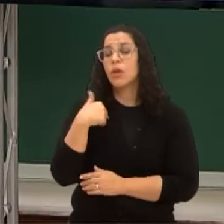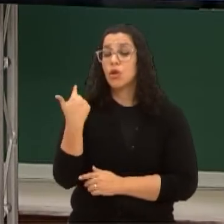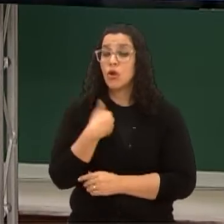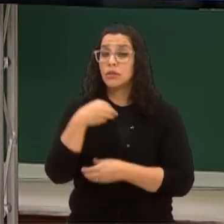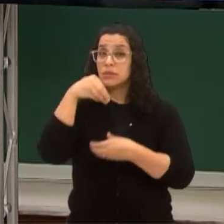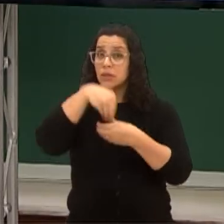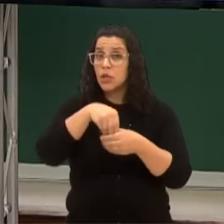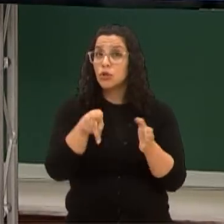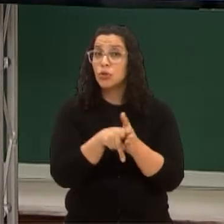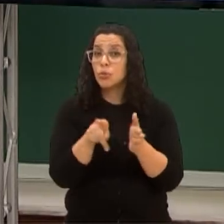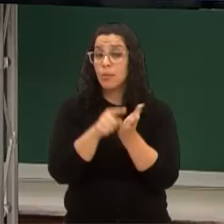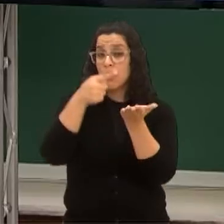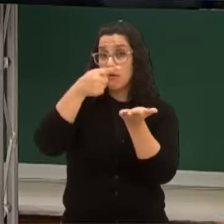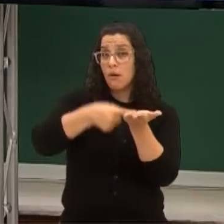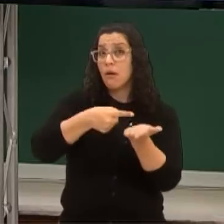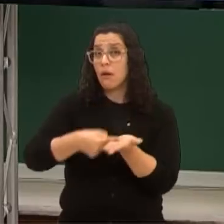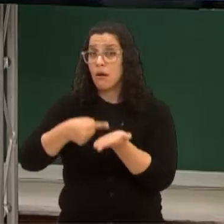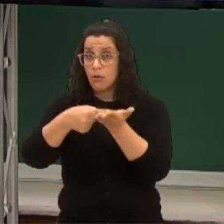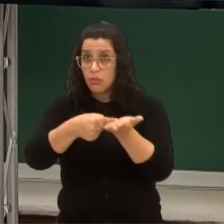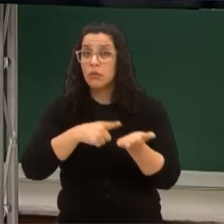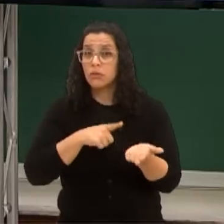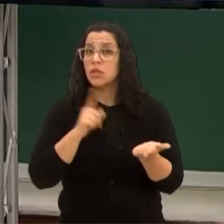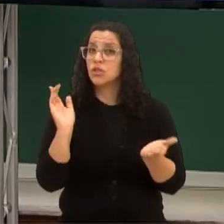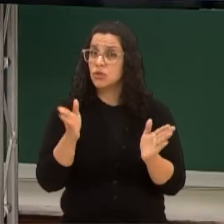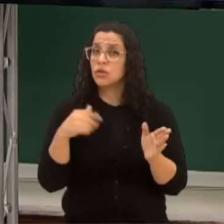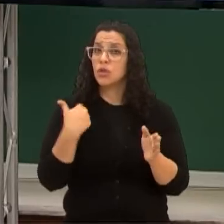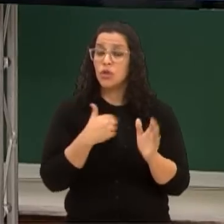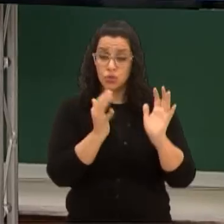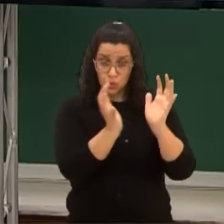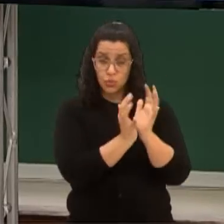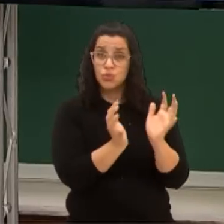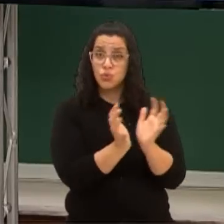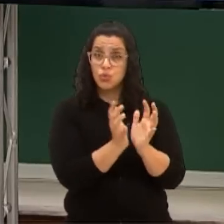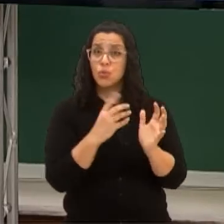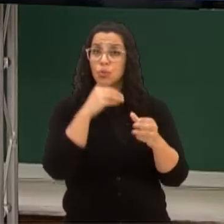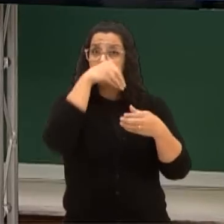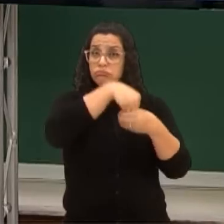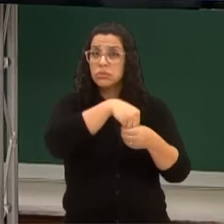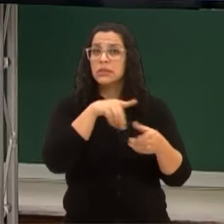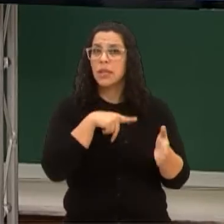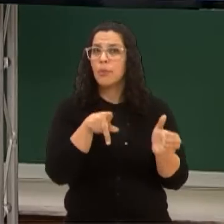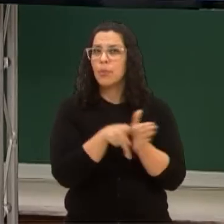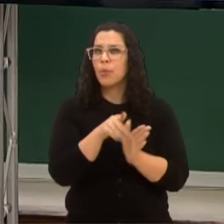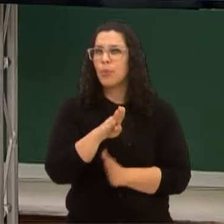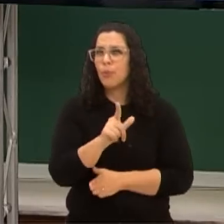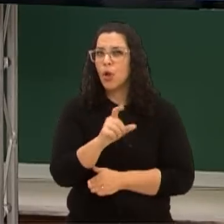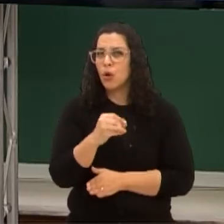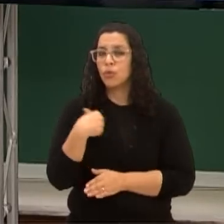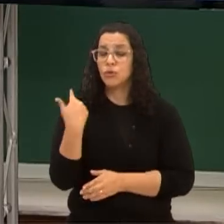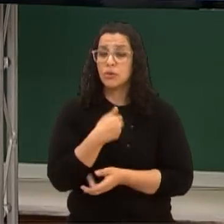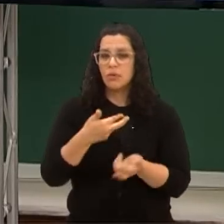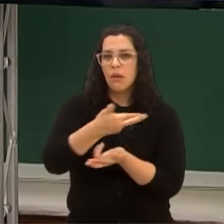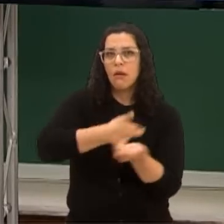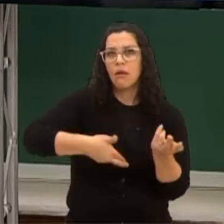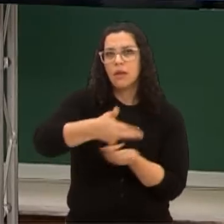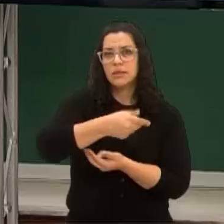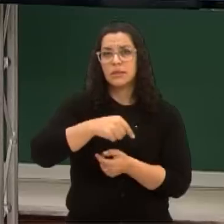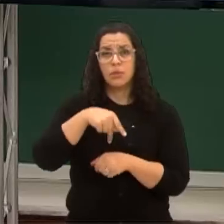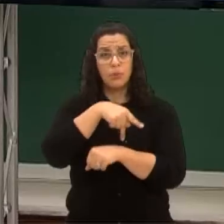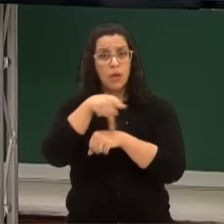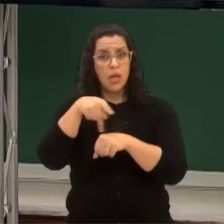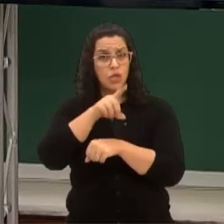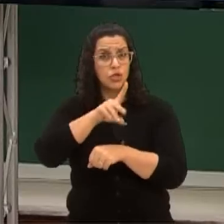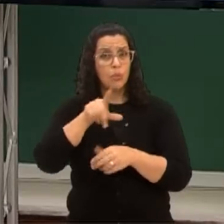fazemos parte também de acordos, fazemos parte de blocos, o que facilita a nossa conexão com países,